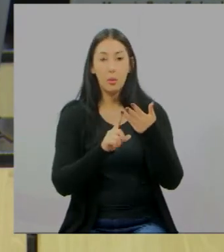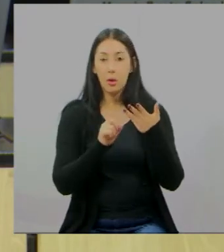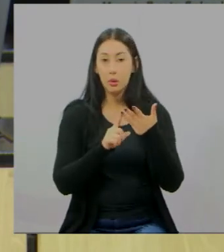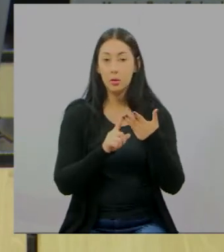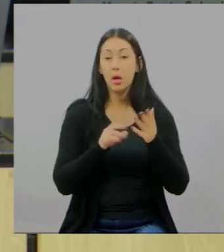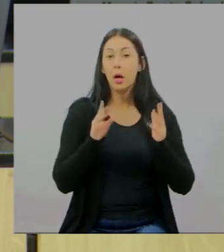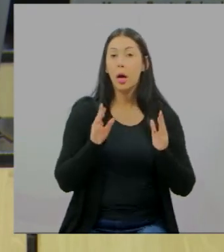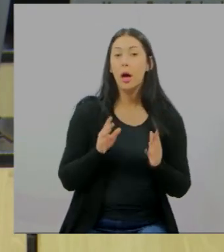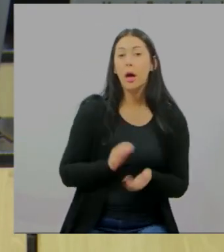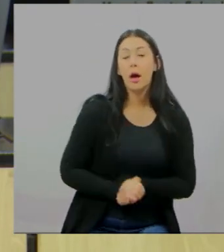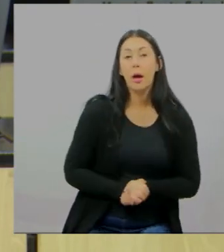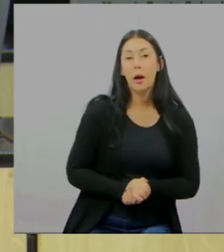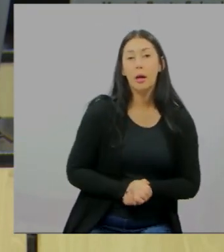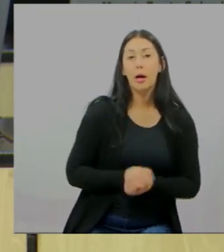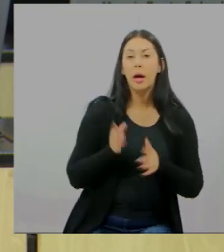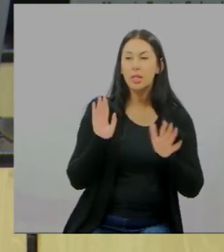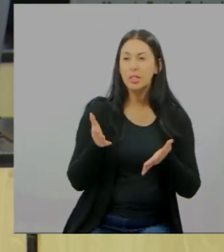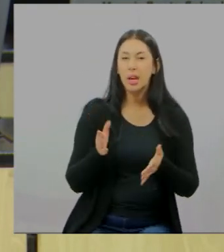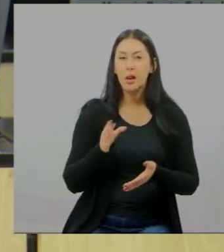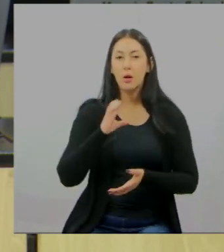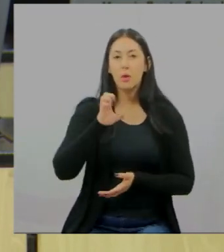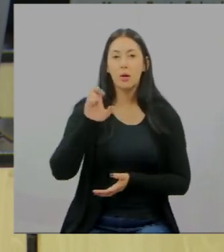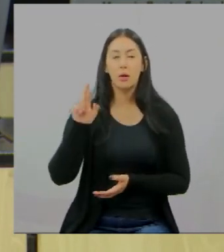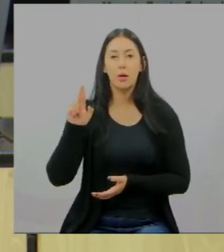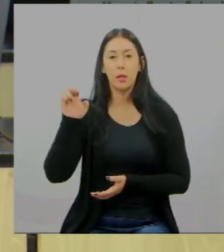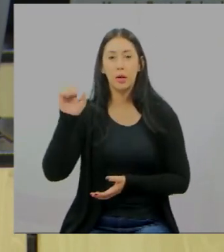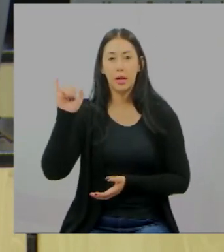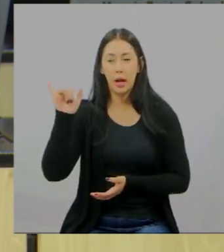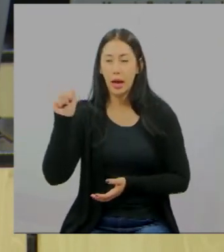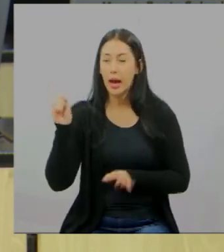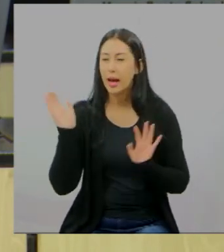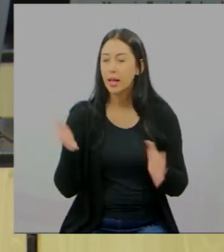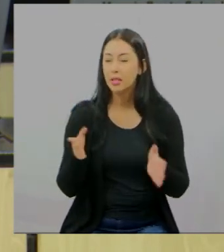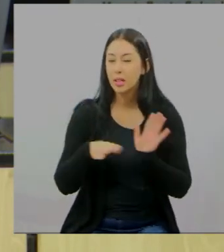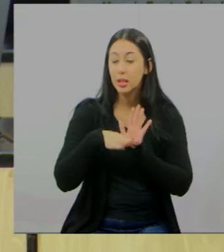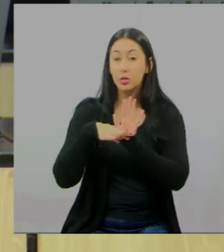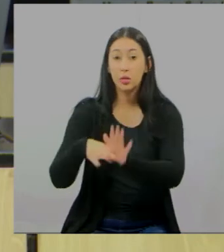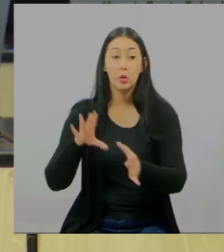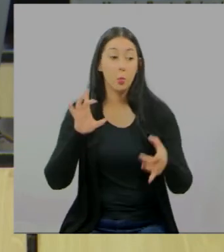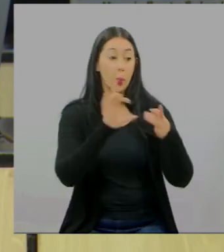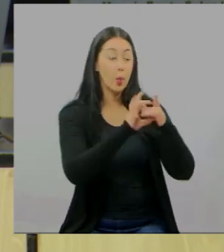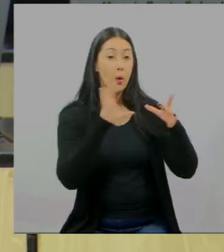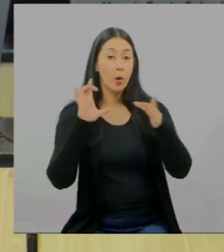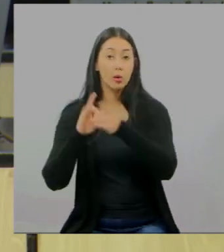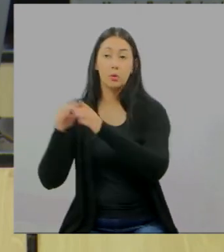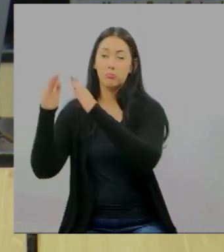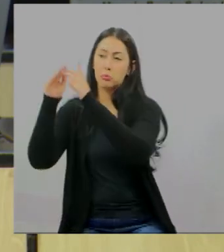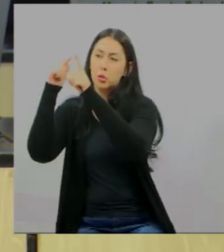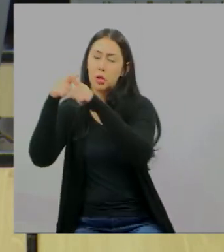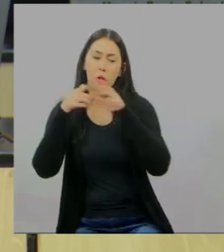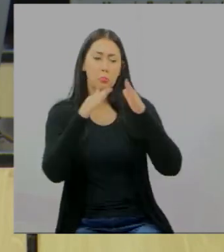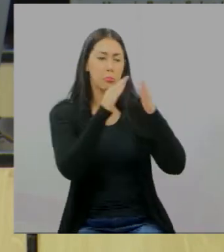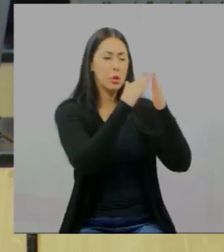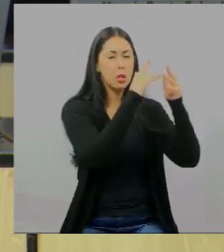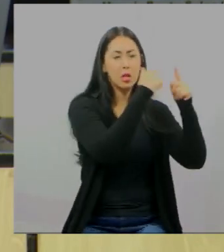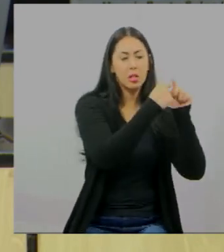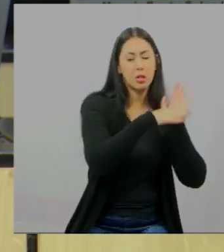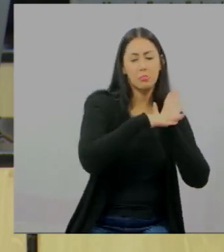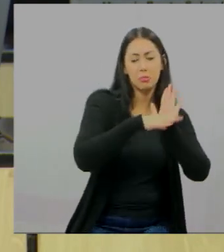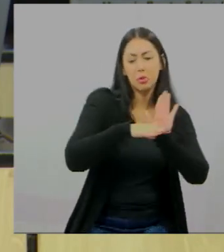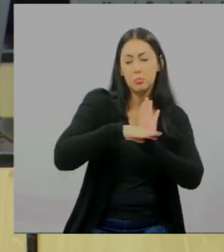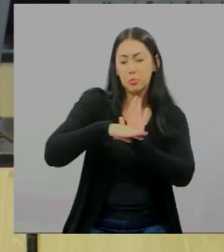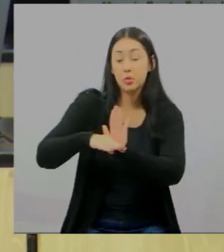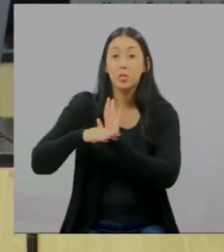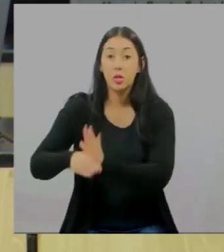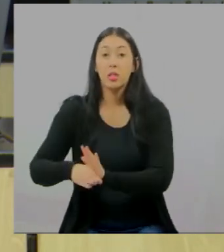diretoria do CREAS para promover o diálogo com os grupos sociais e religiosos que visitam essa população? Foi apresentada uma cartilha